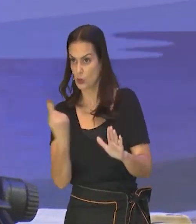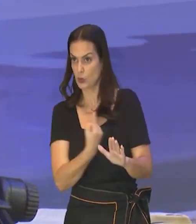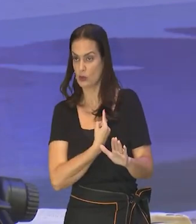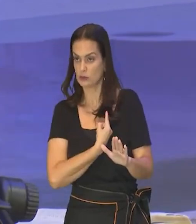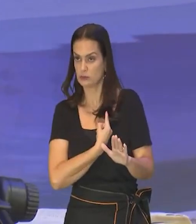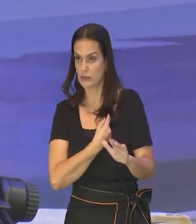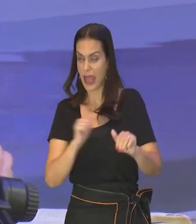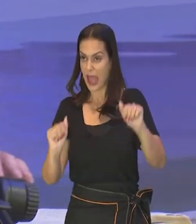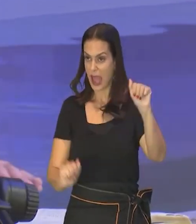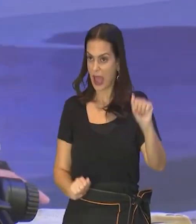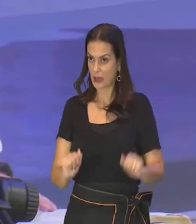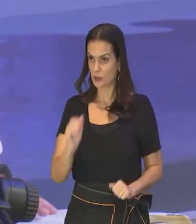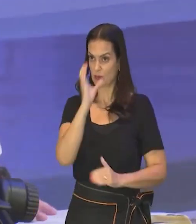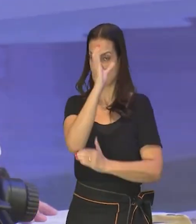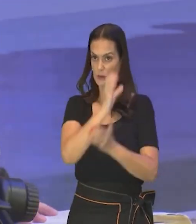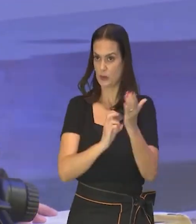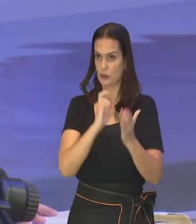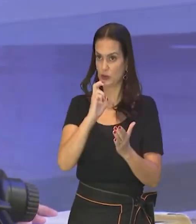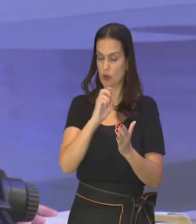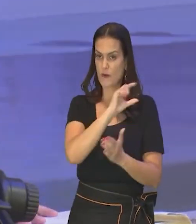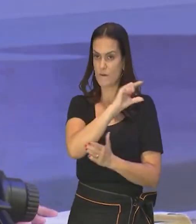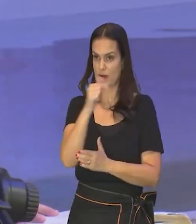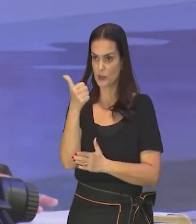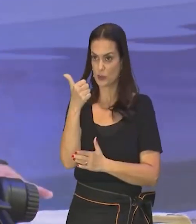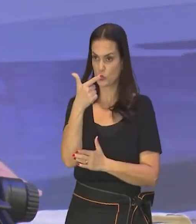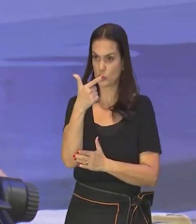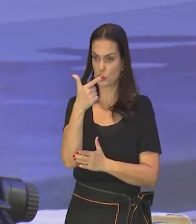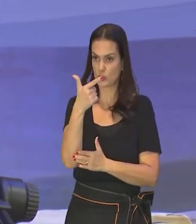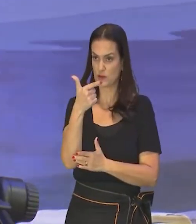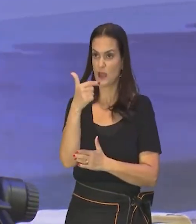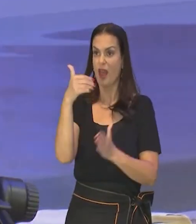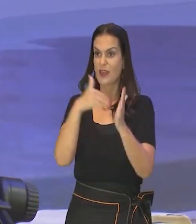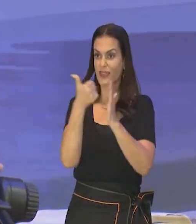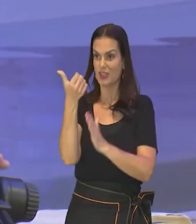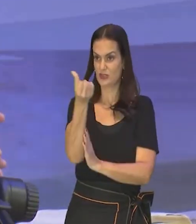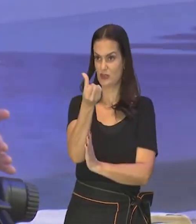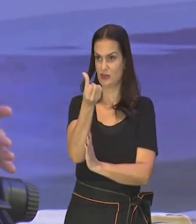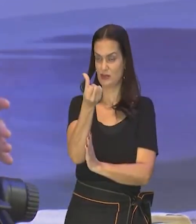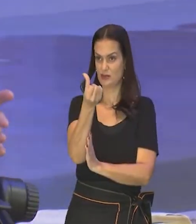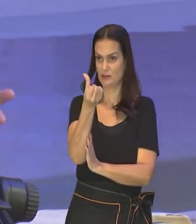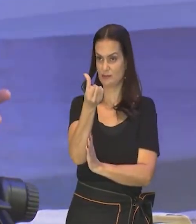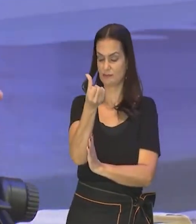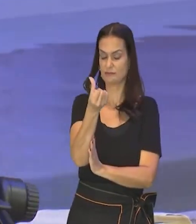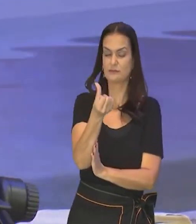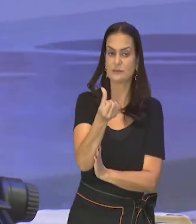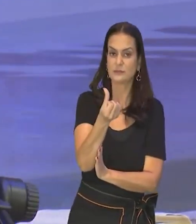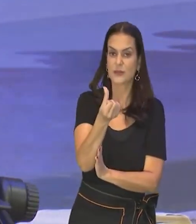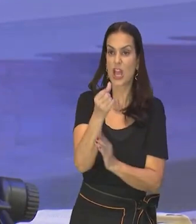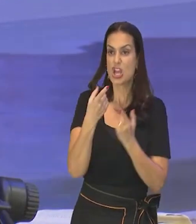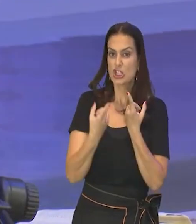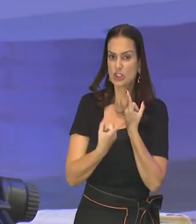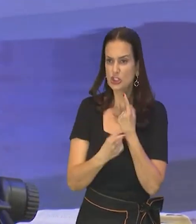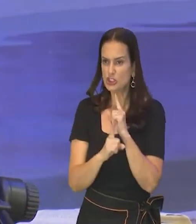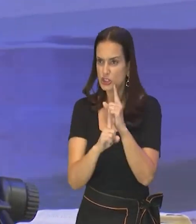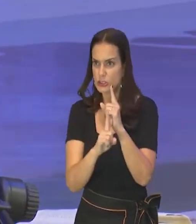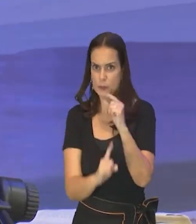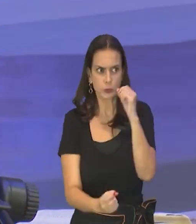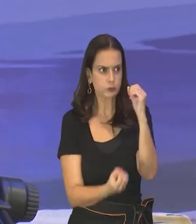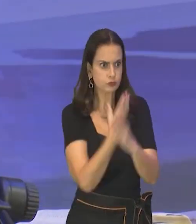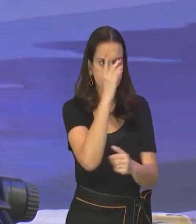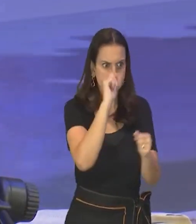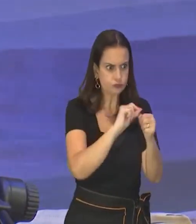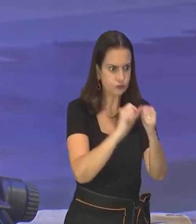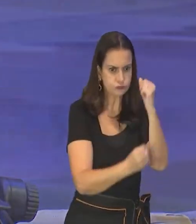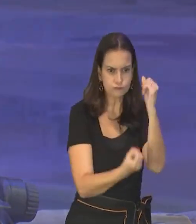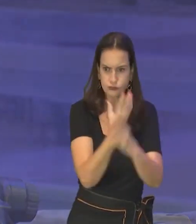Atos capítulo 5, dos versos 12 a 16. Quando os apóstolos realizavam muitos